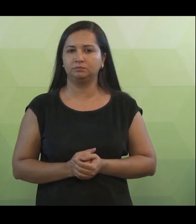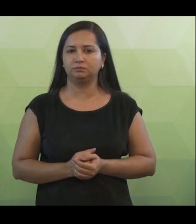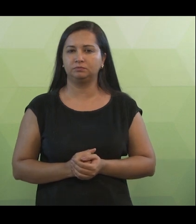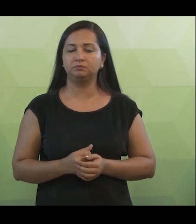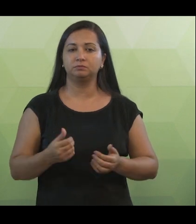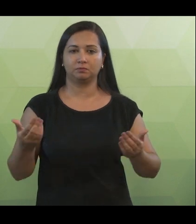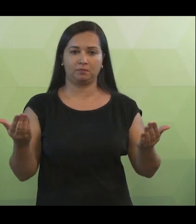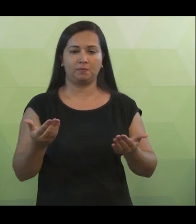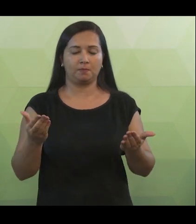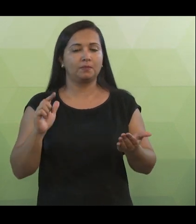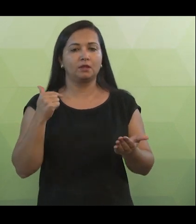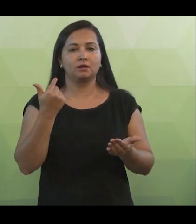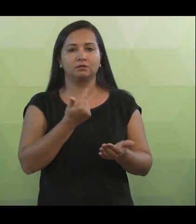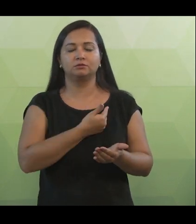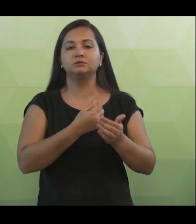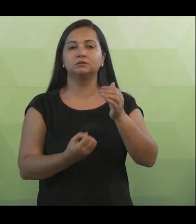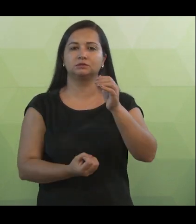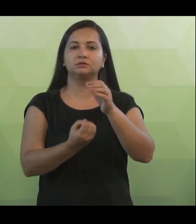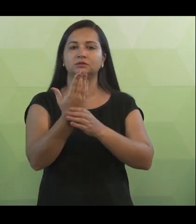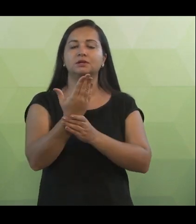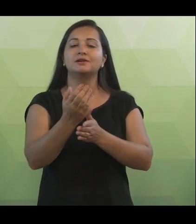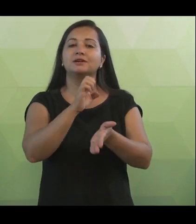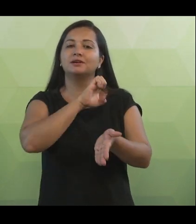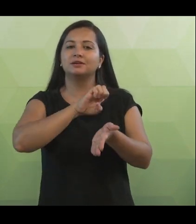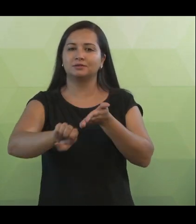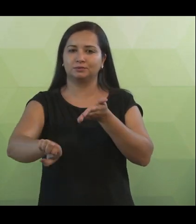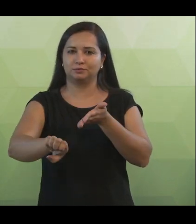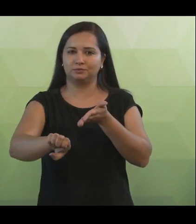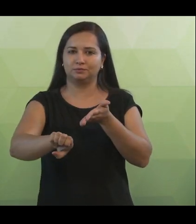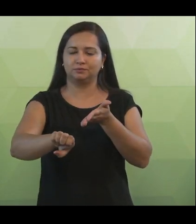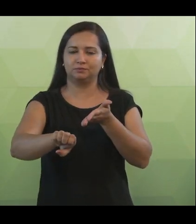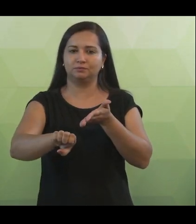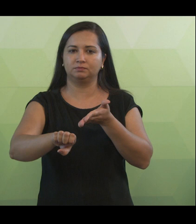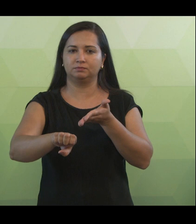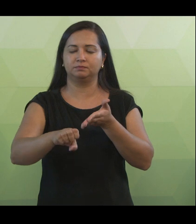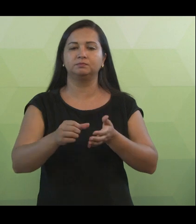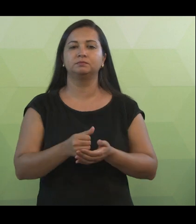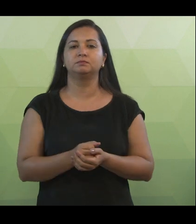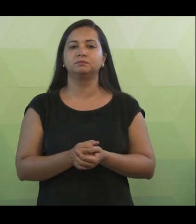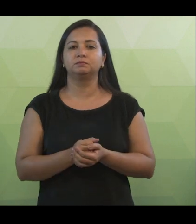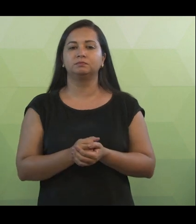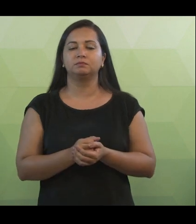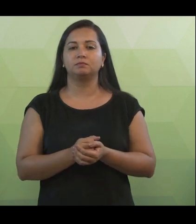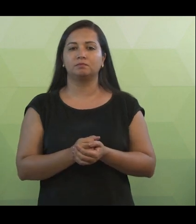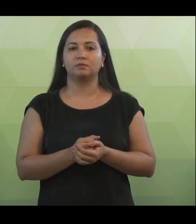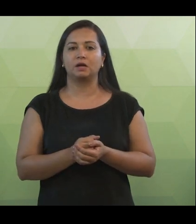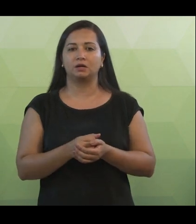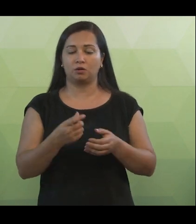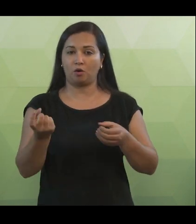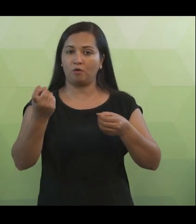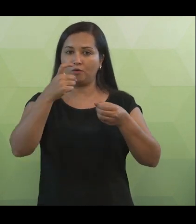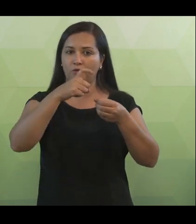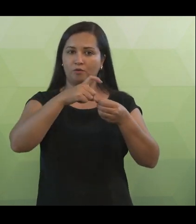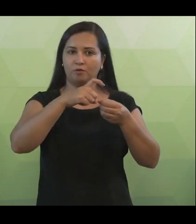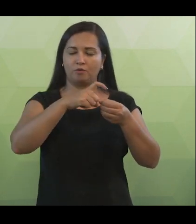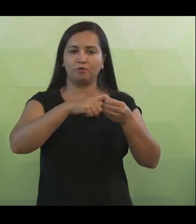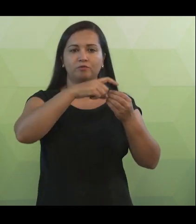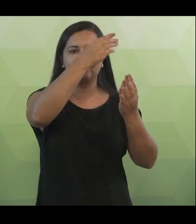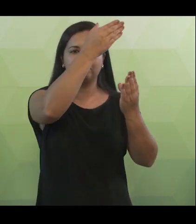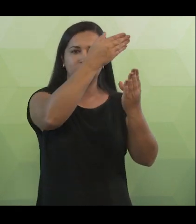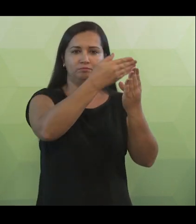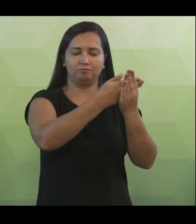Agora vamos criar a função de exclusão. Voltando à pasta Customers, implemente a função